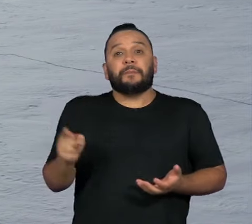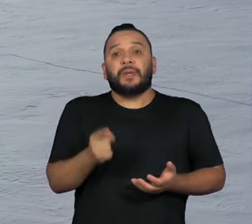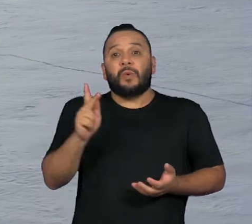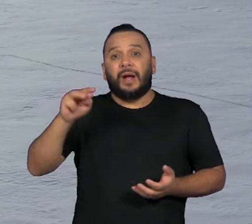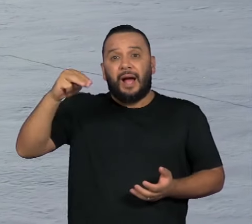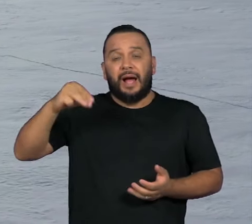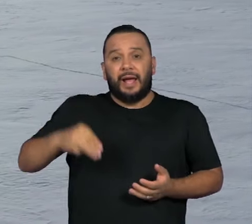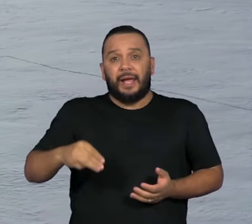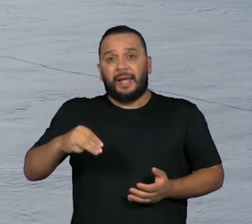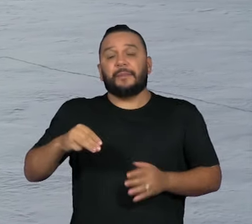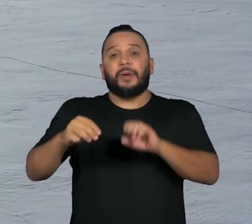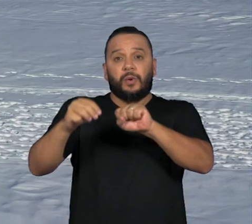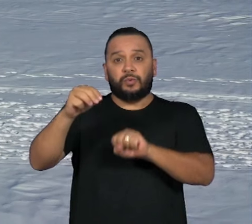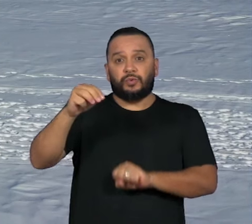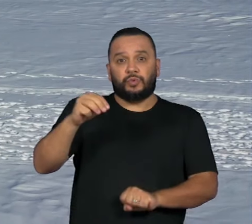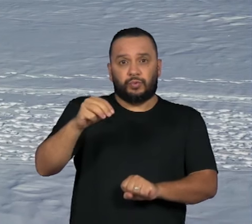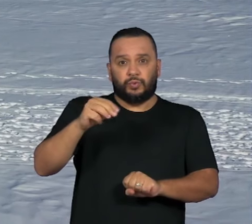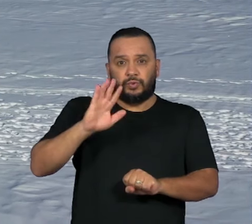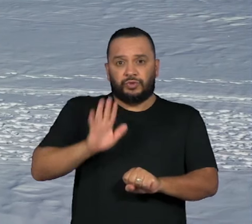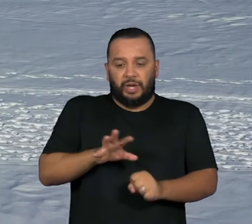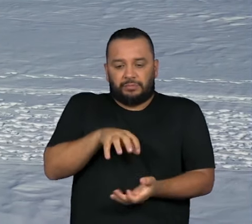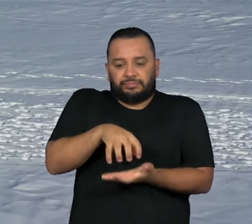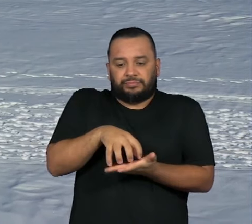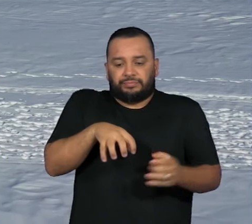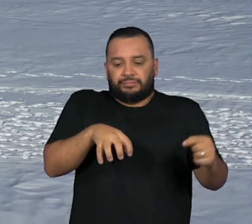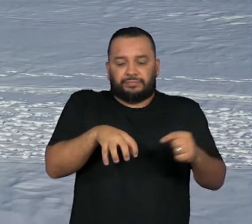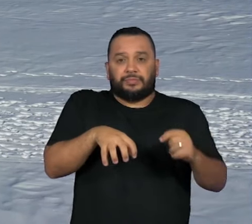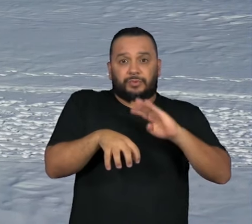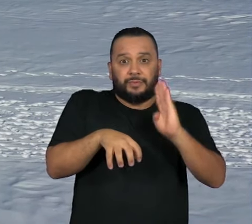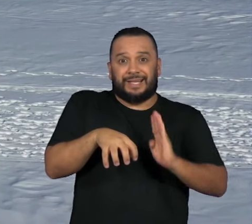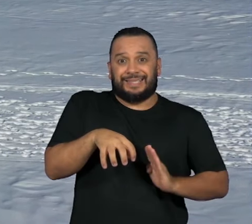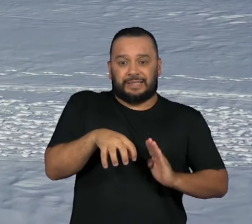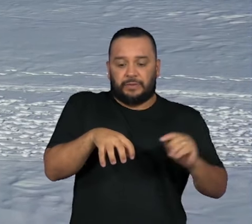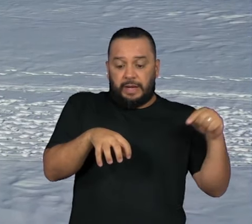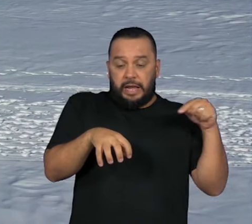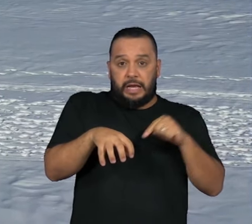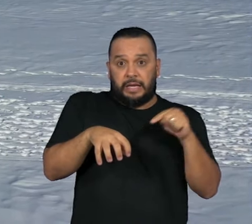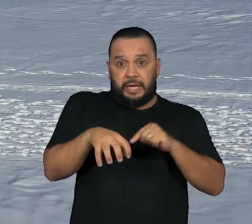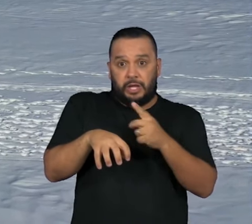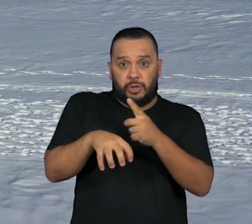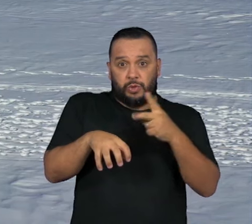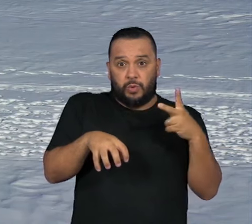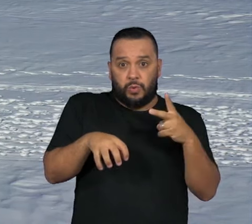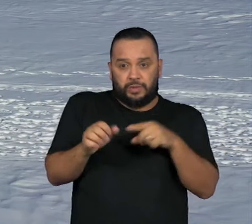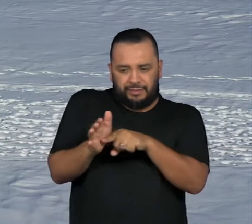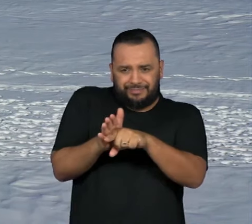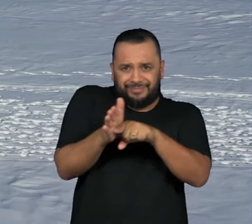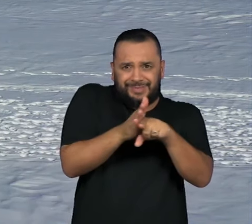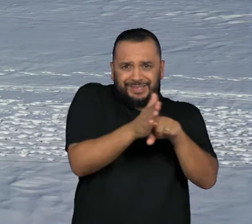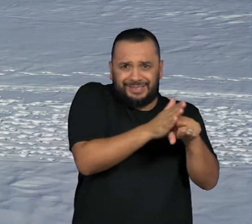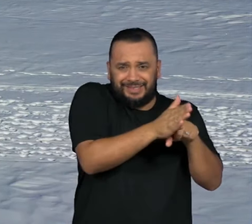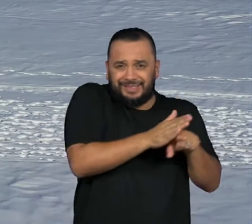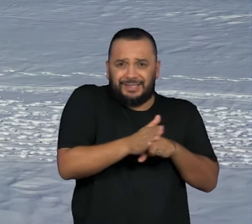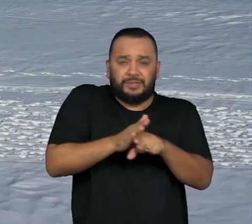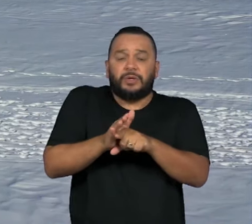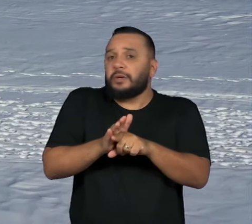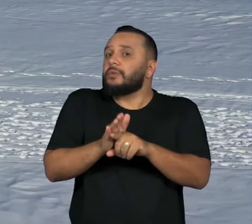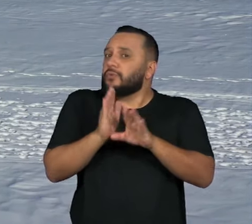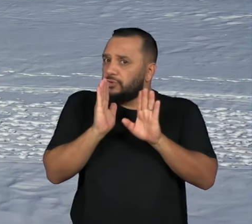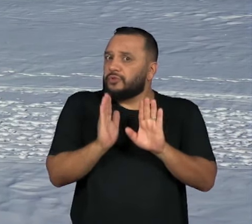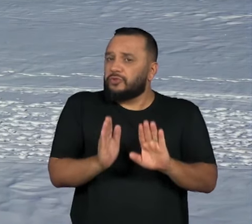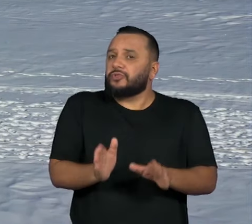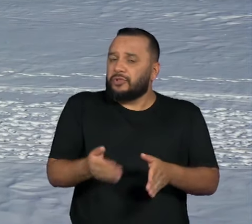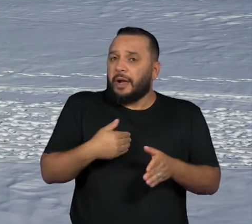Brasileira Comandante Ferraz. Aqui, 12 pesquisadores realizaram a maior expedição do país